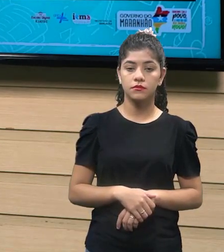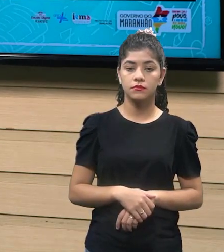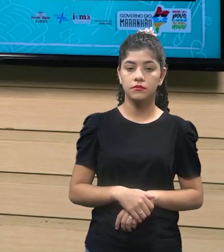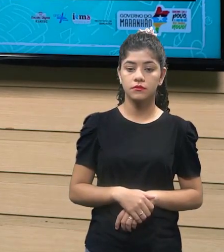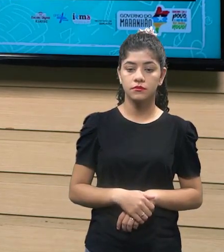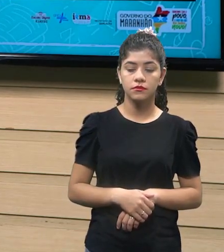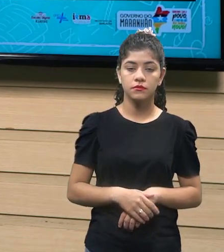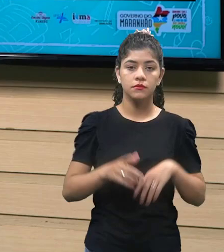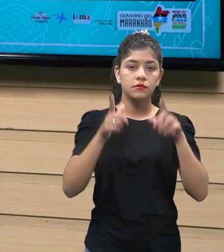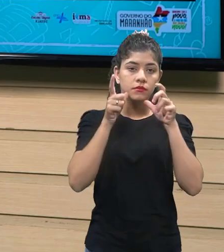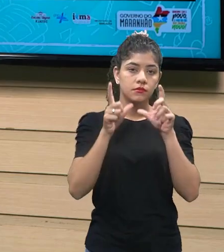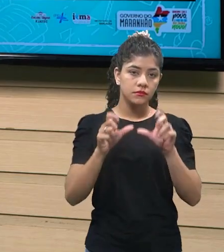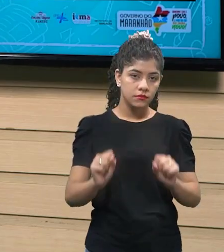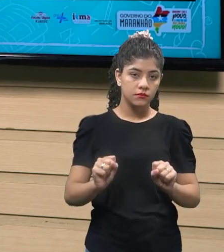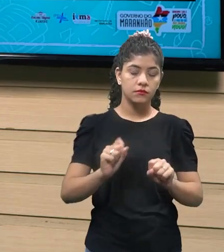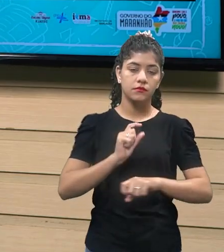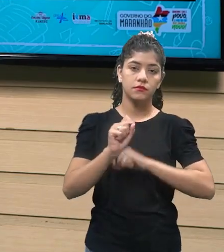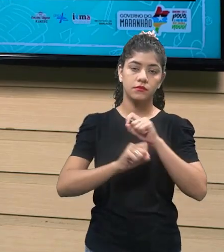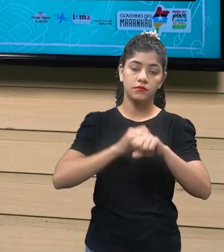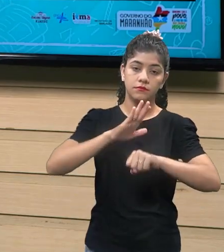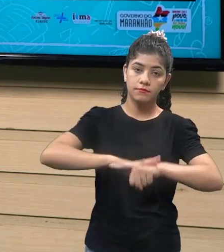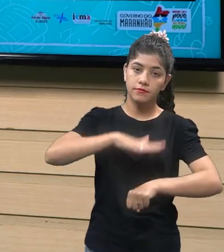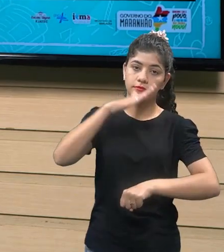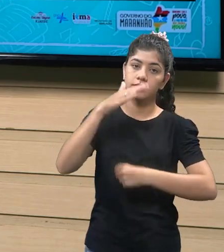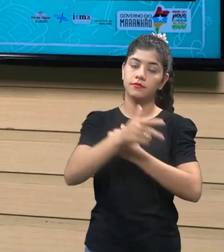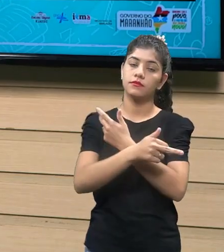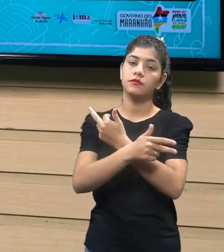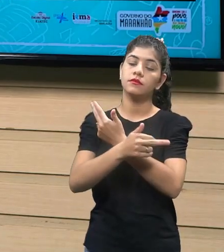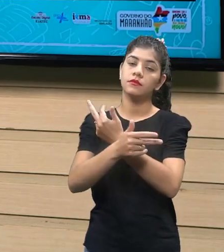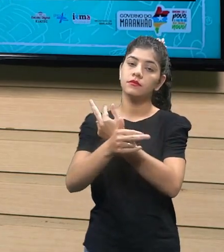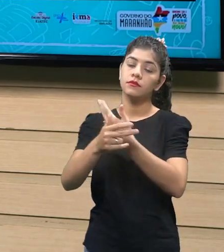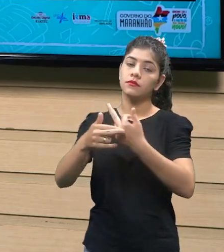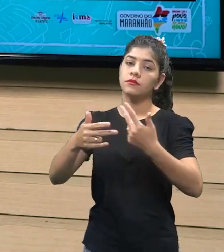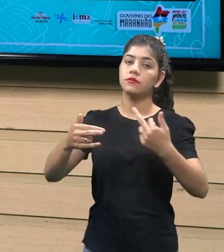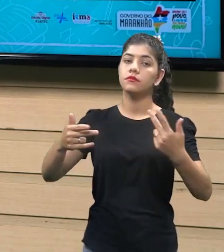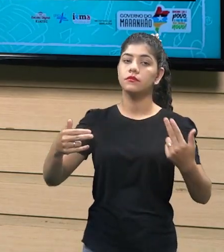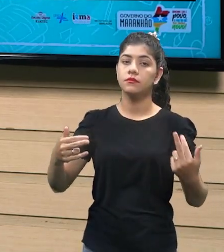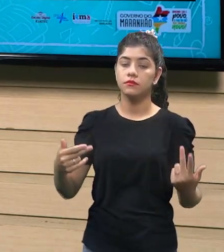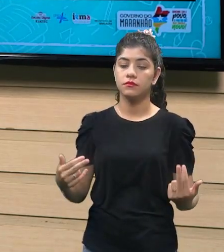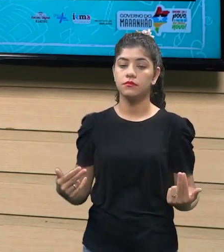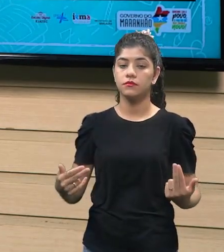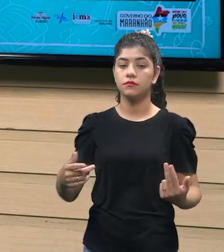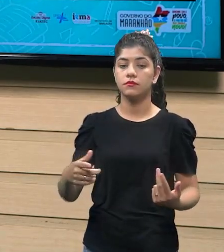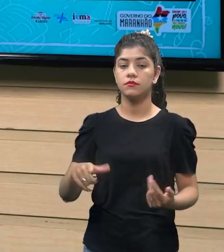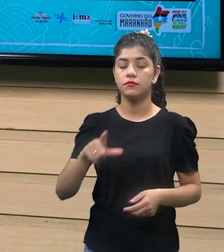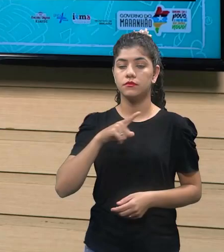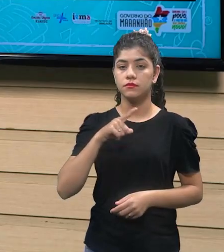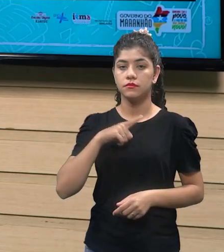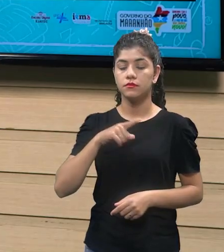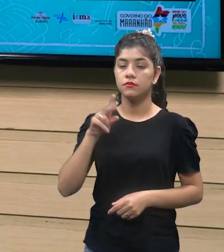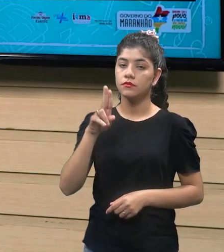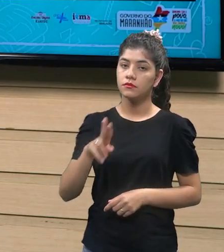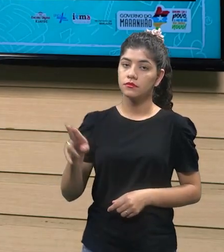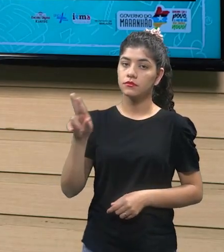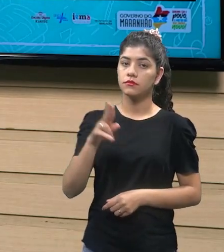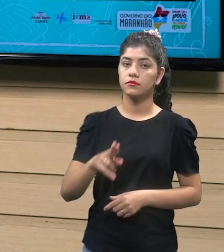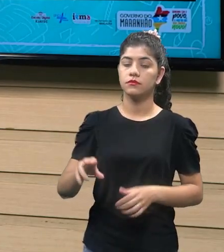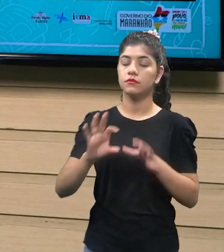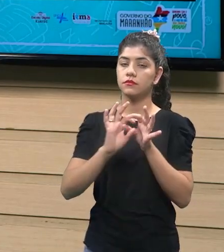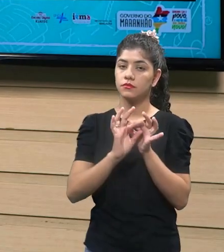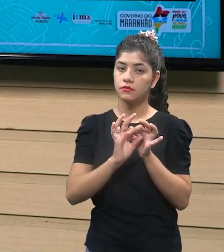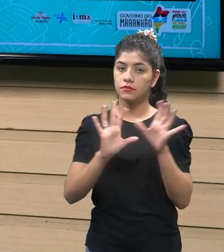da linguagem, mais opções, uma variação maior de funções ela vai permitir